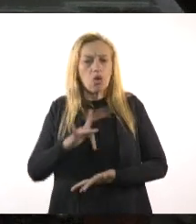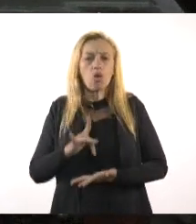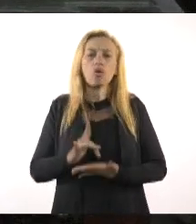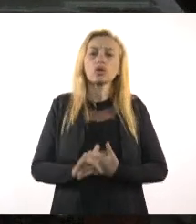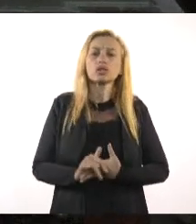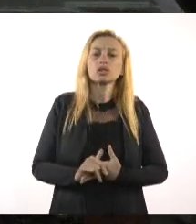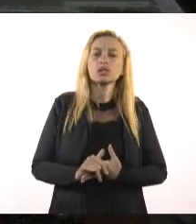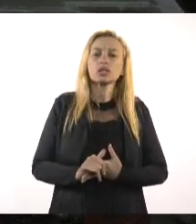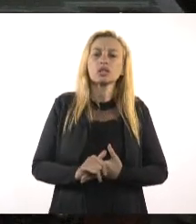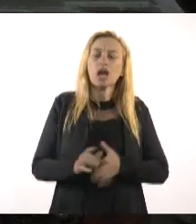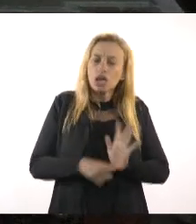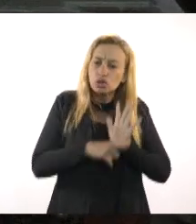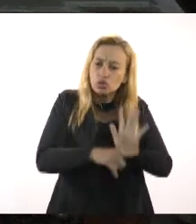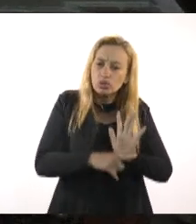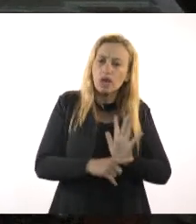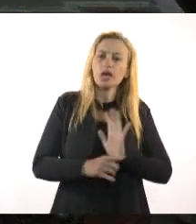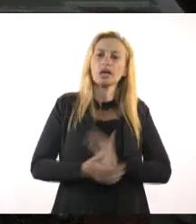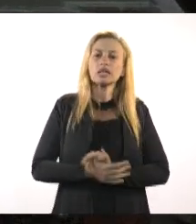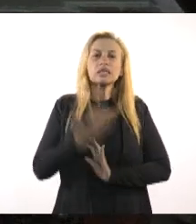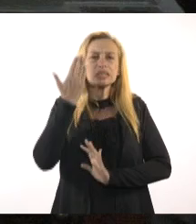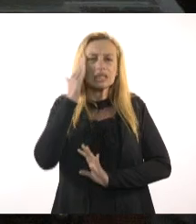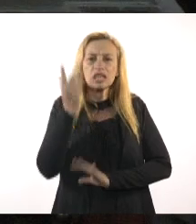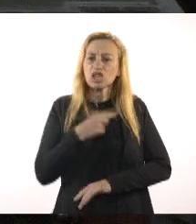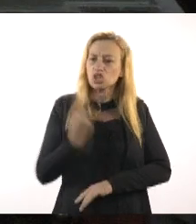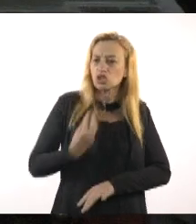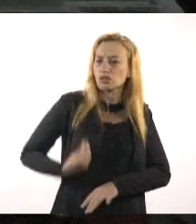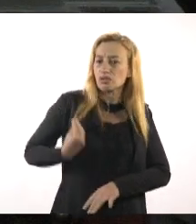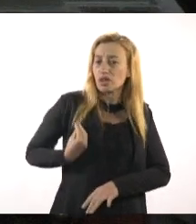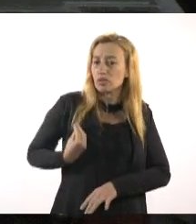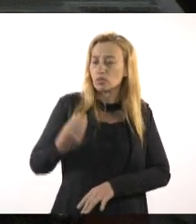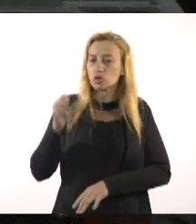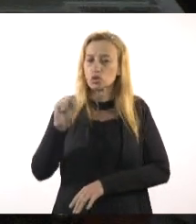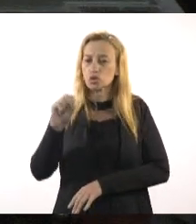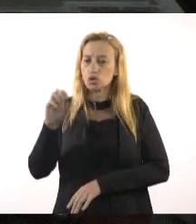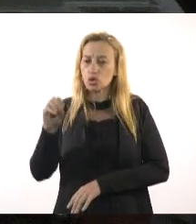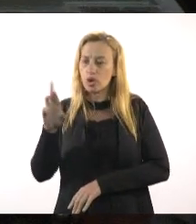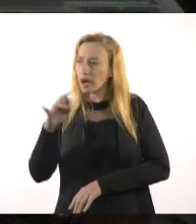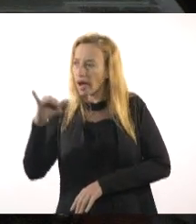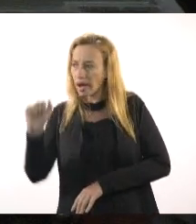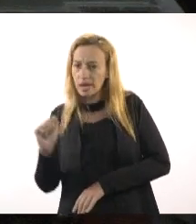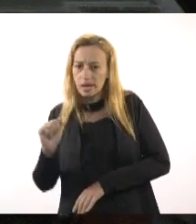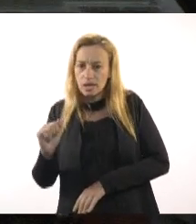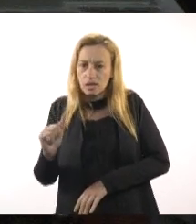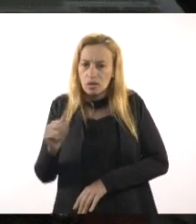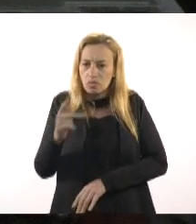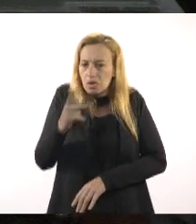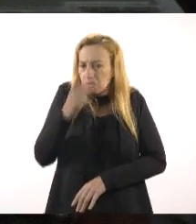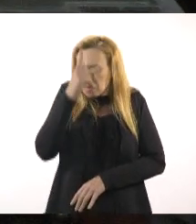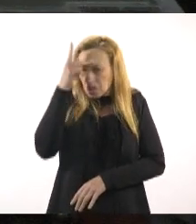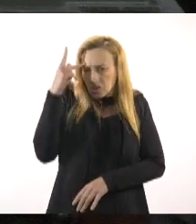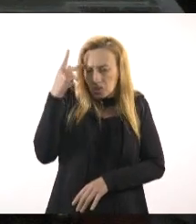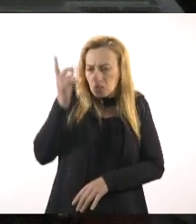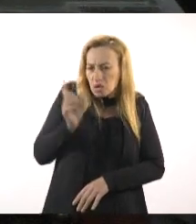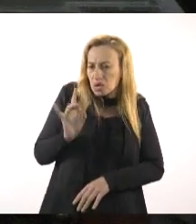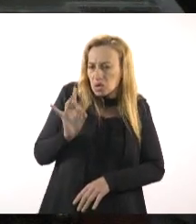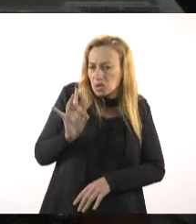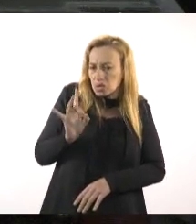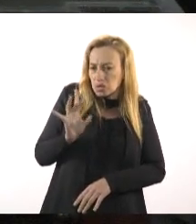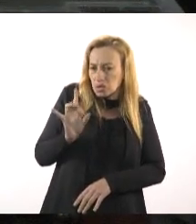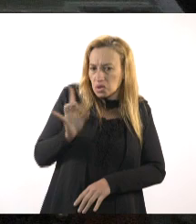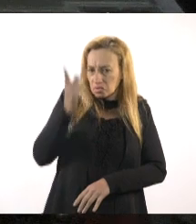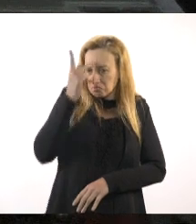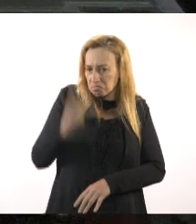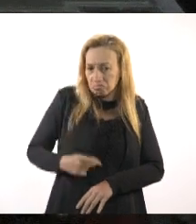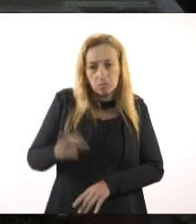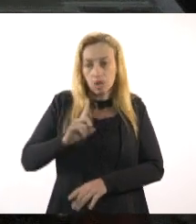ter solidariedade. Entender que nós não vivemos, Soraya, como indivíduos numa jornada individual. Nós vivemos numa